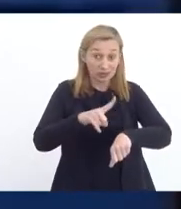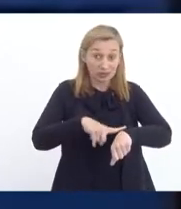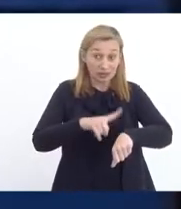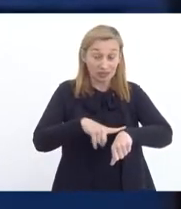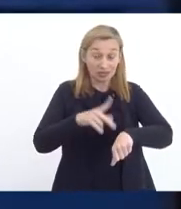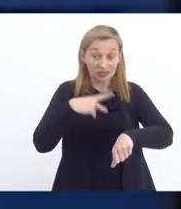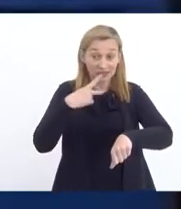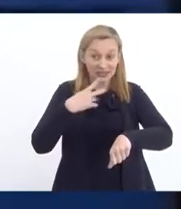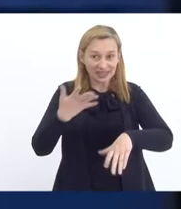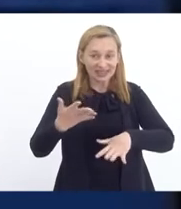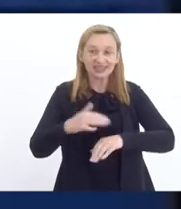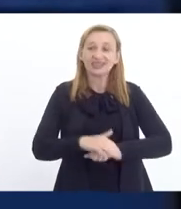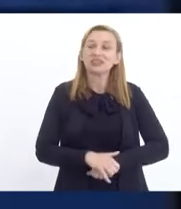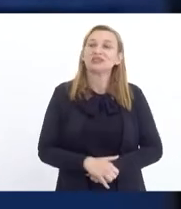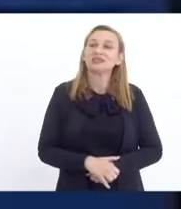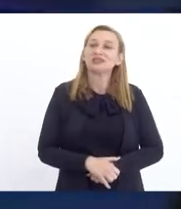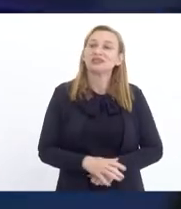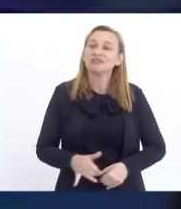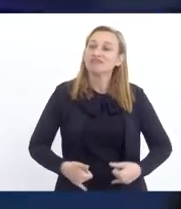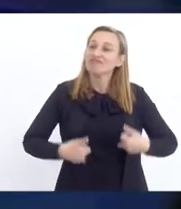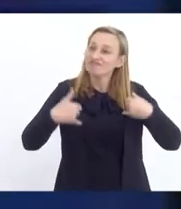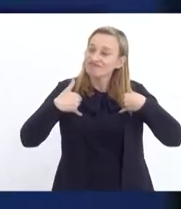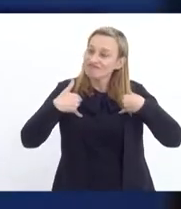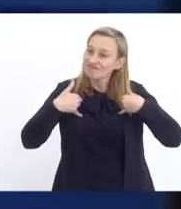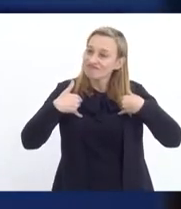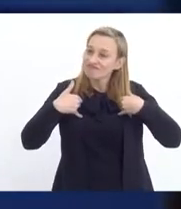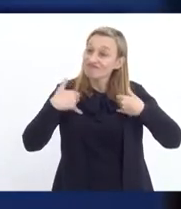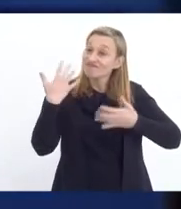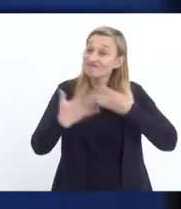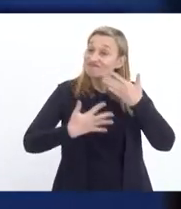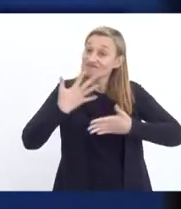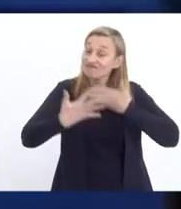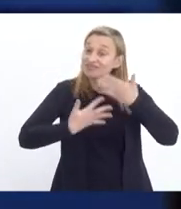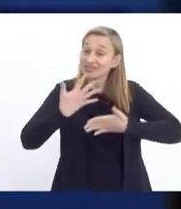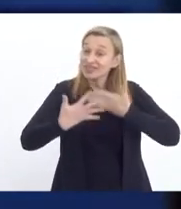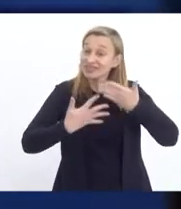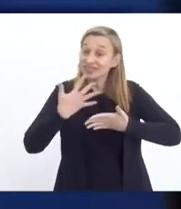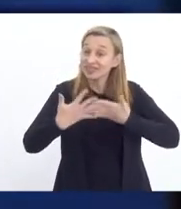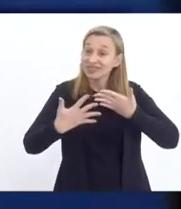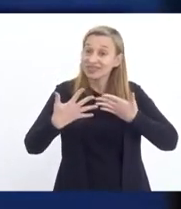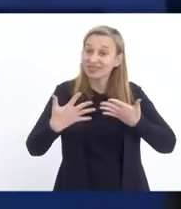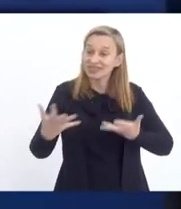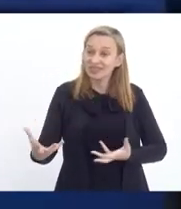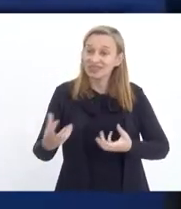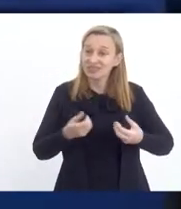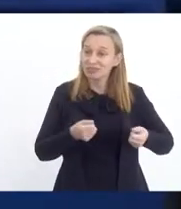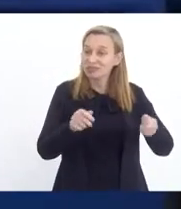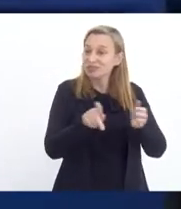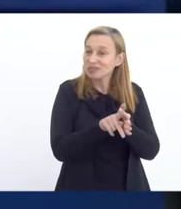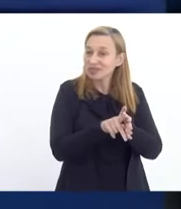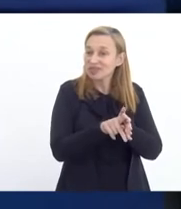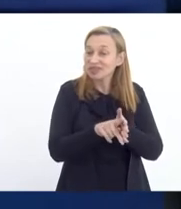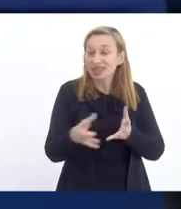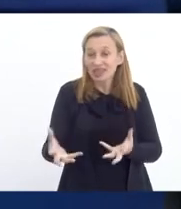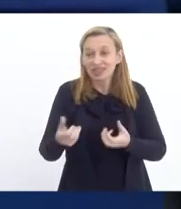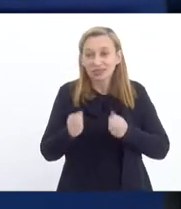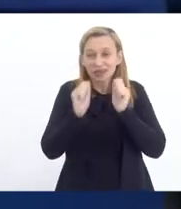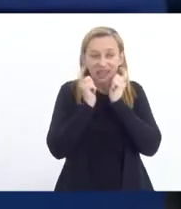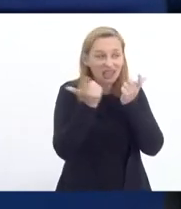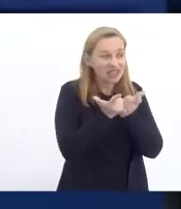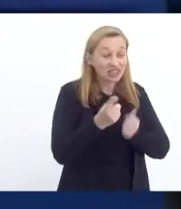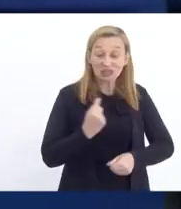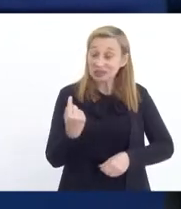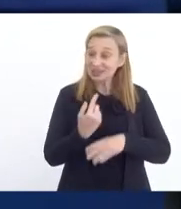fala. É uma honra e uma alegria muito grande receber esse projeto, receber a LERJ em nossa